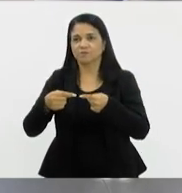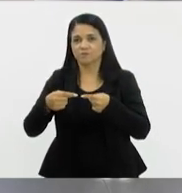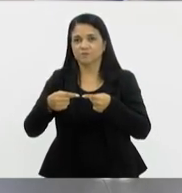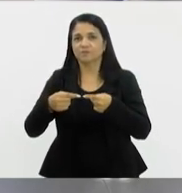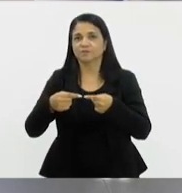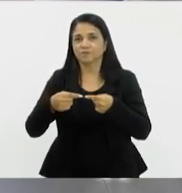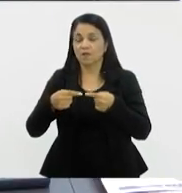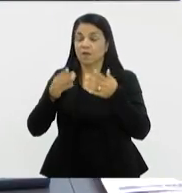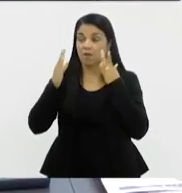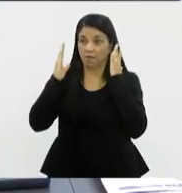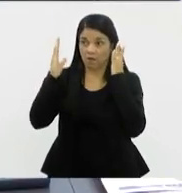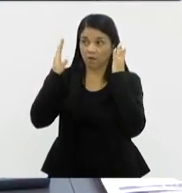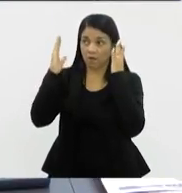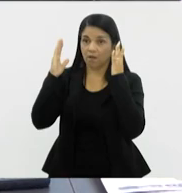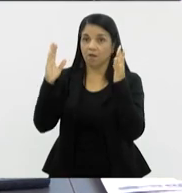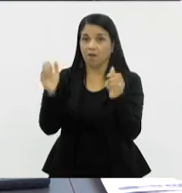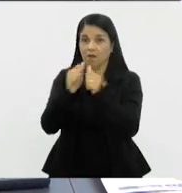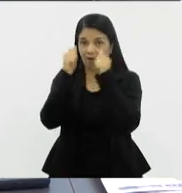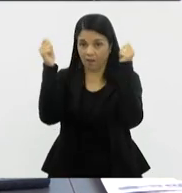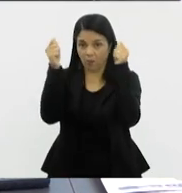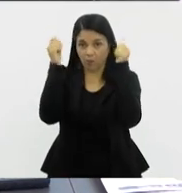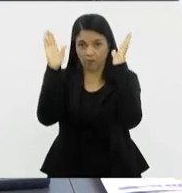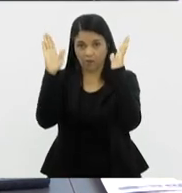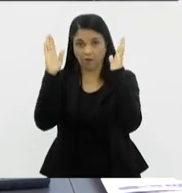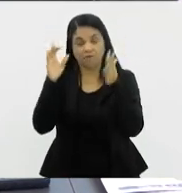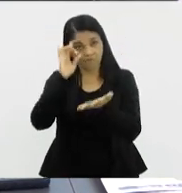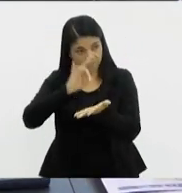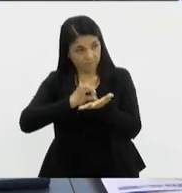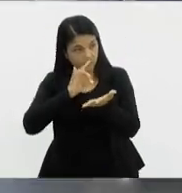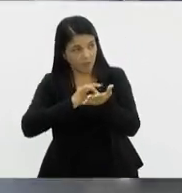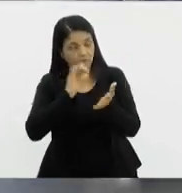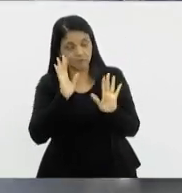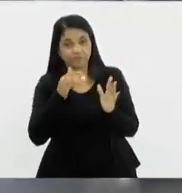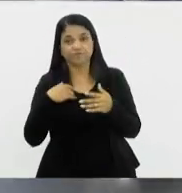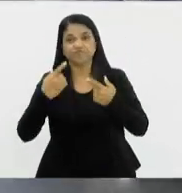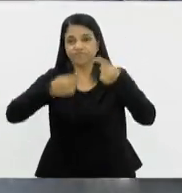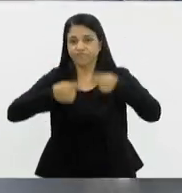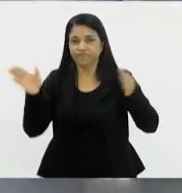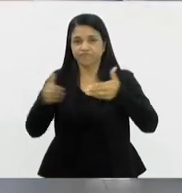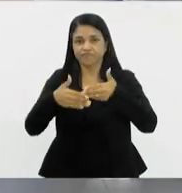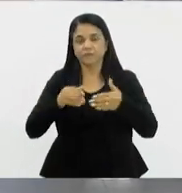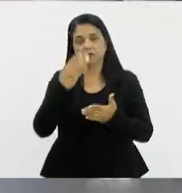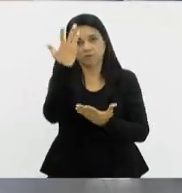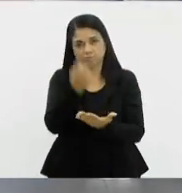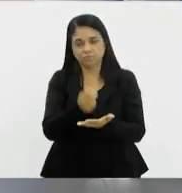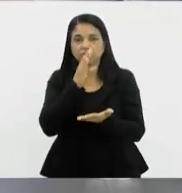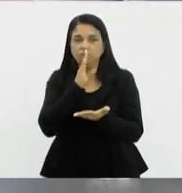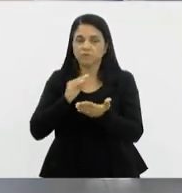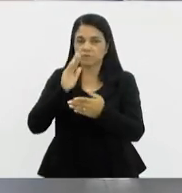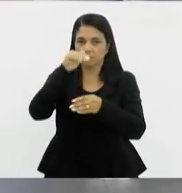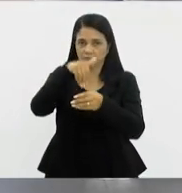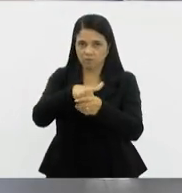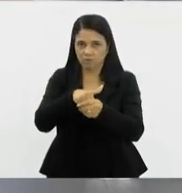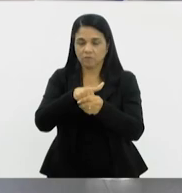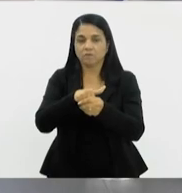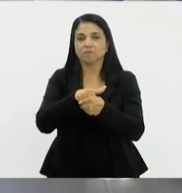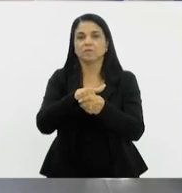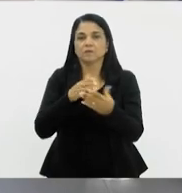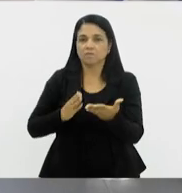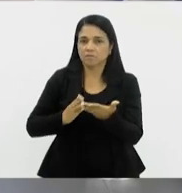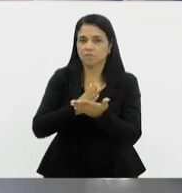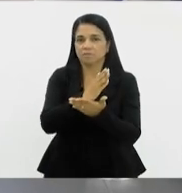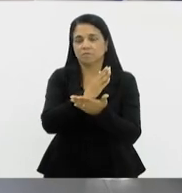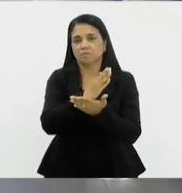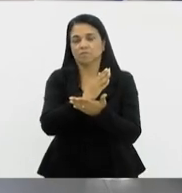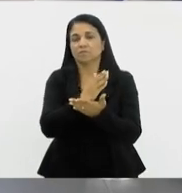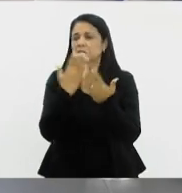que isso seja verdade, né? Não havendo quem queira discutir, encerrada a discussão, em votação, os senhores que aprovam, permaneçam como estão, aprovado.